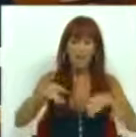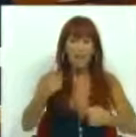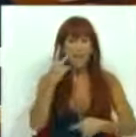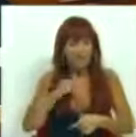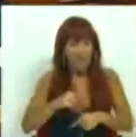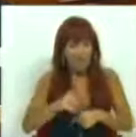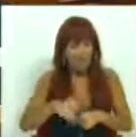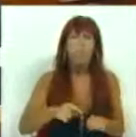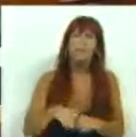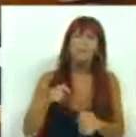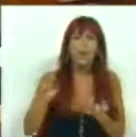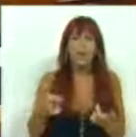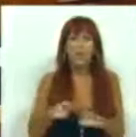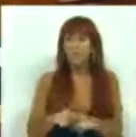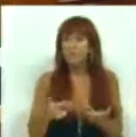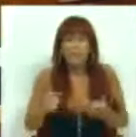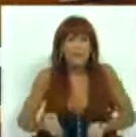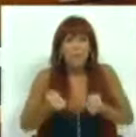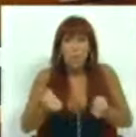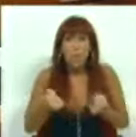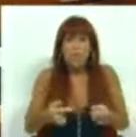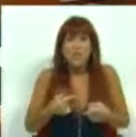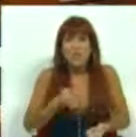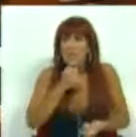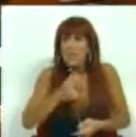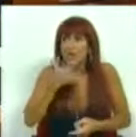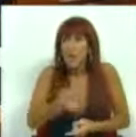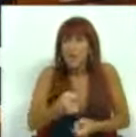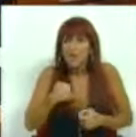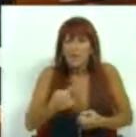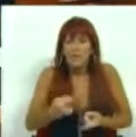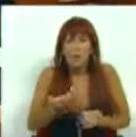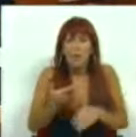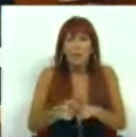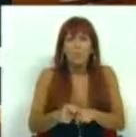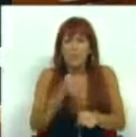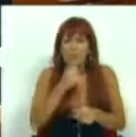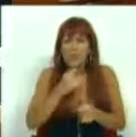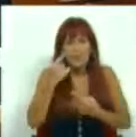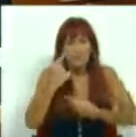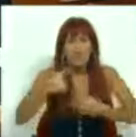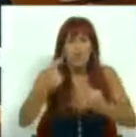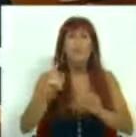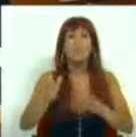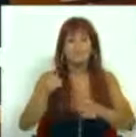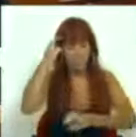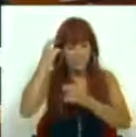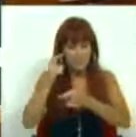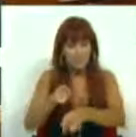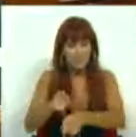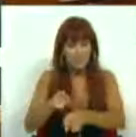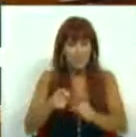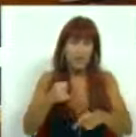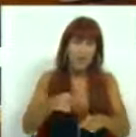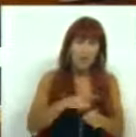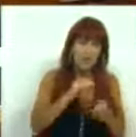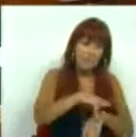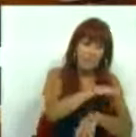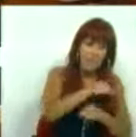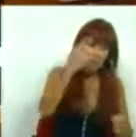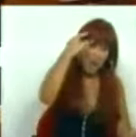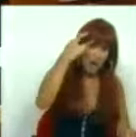da sua vida, para os casos em que não seja capaz de tomar decisões ou exprimir vontades, devendo, depois ser consideradas quer por